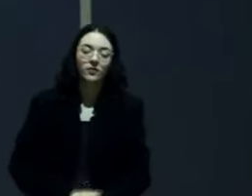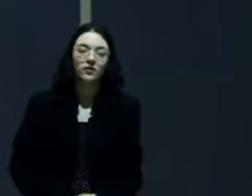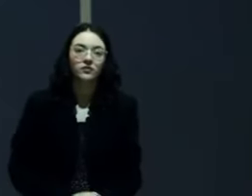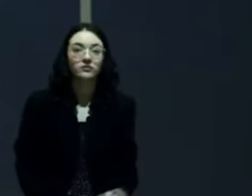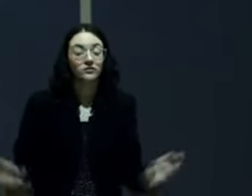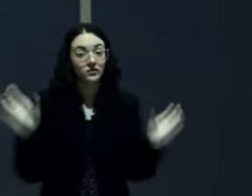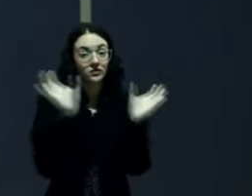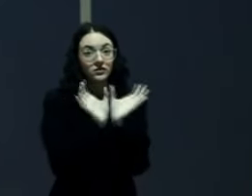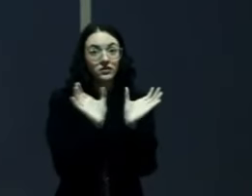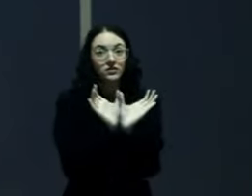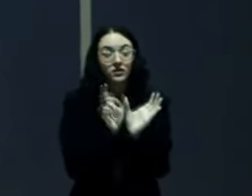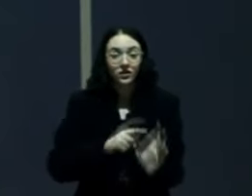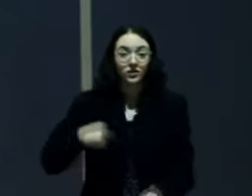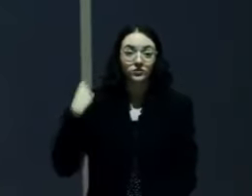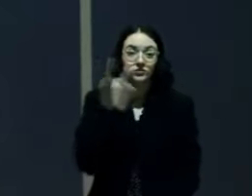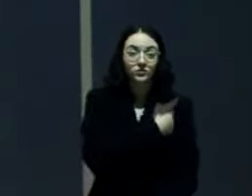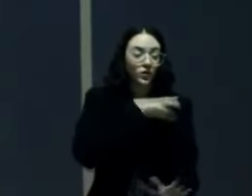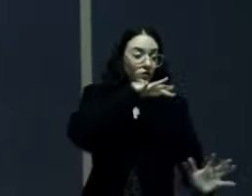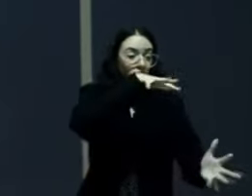é onde eu proclamo ao mundo